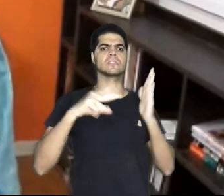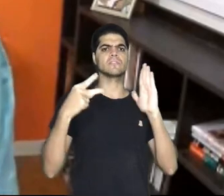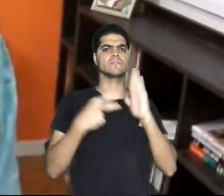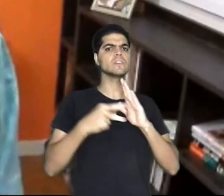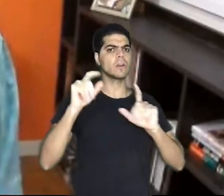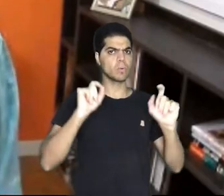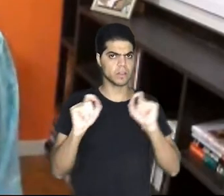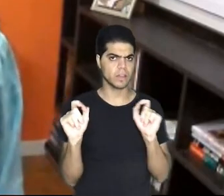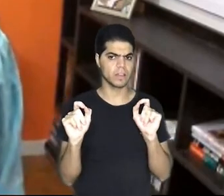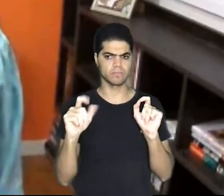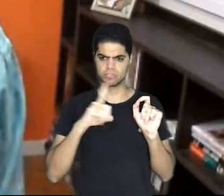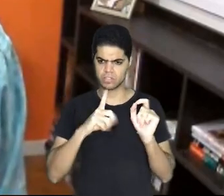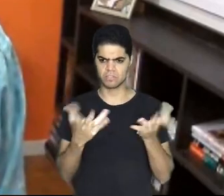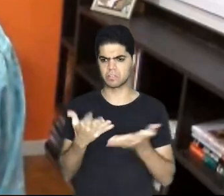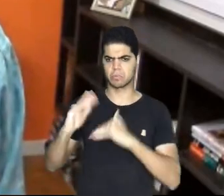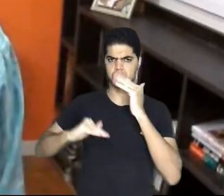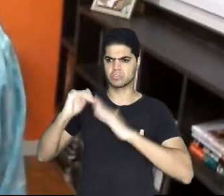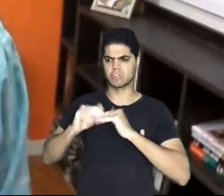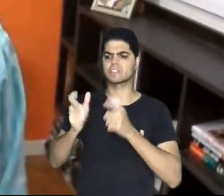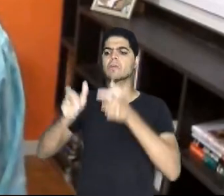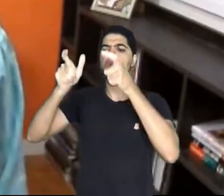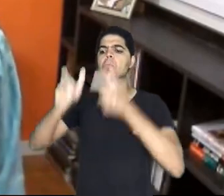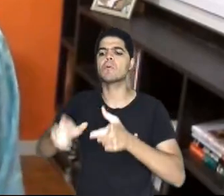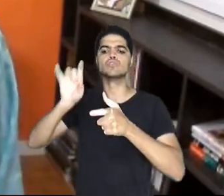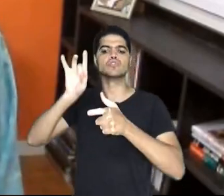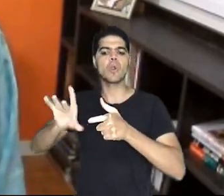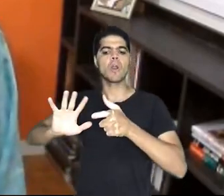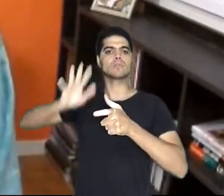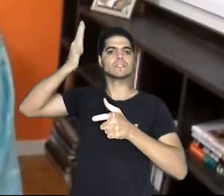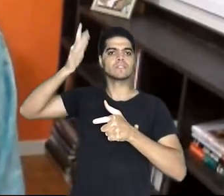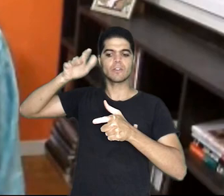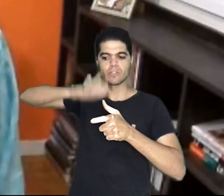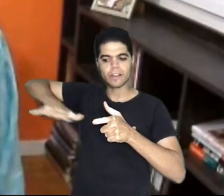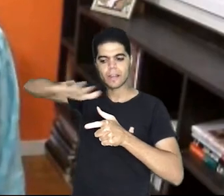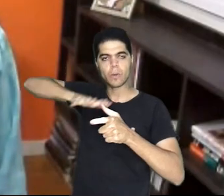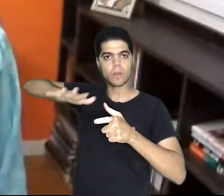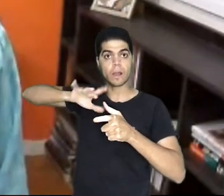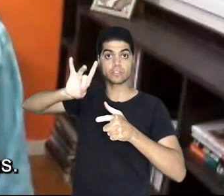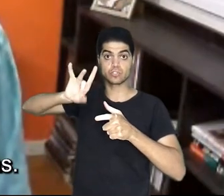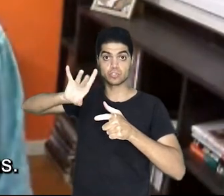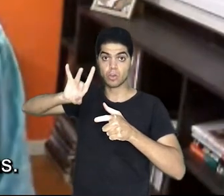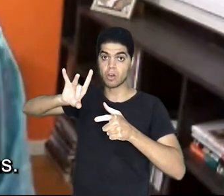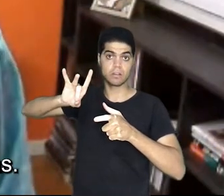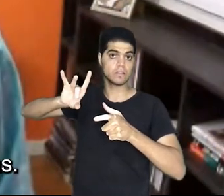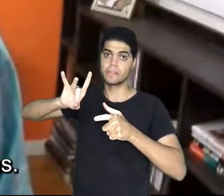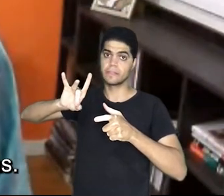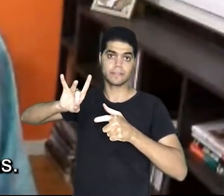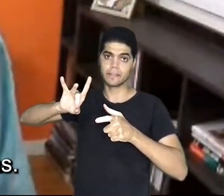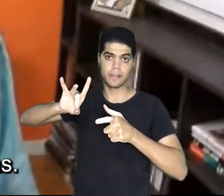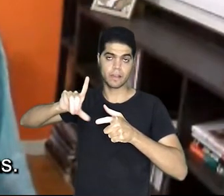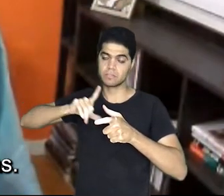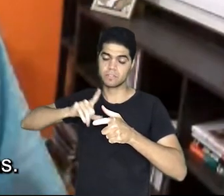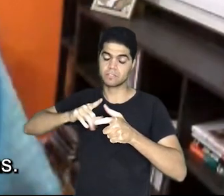que ele esteja afirmando que só aconteceram coisas naqueles lugares, naquelas dimensões da realidade ou naqueles